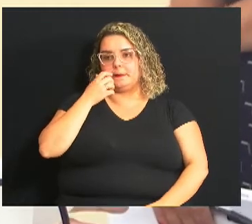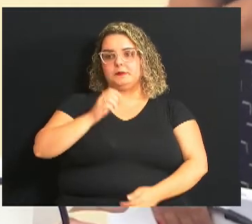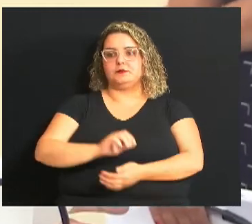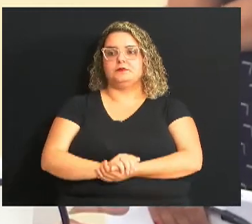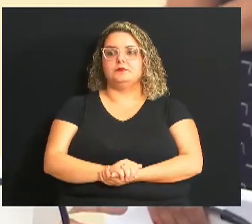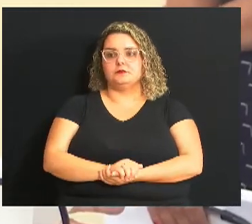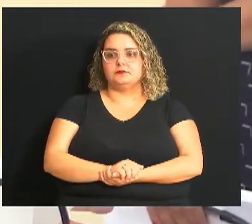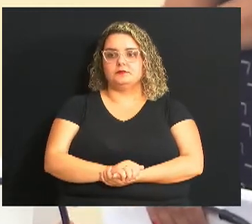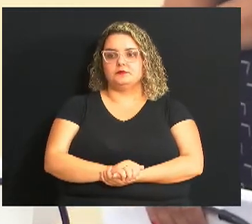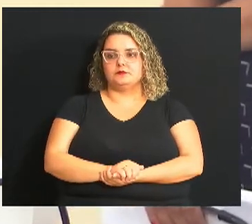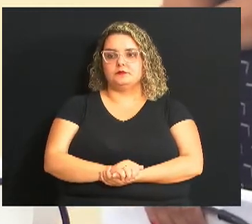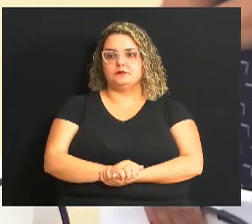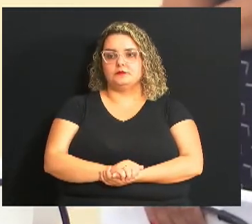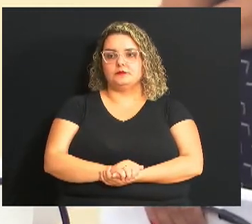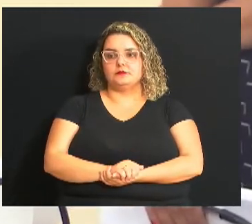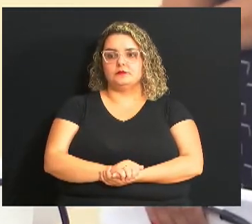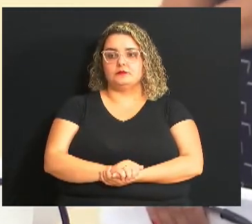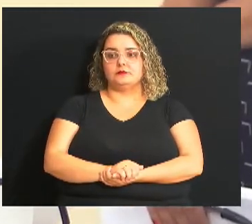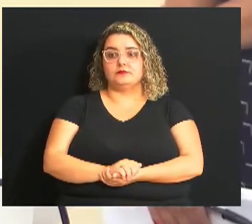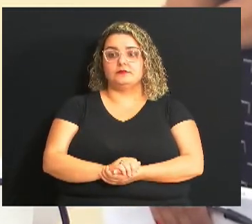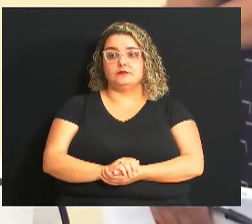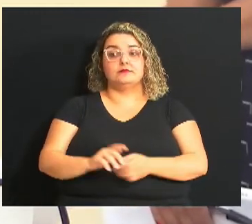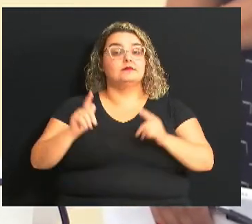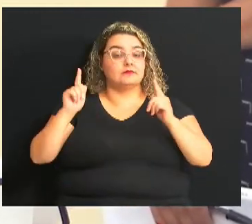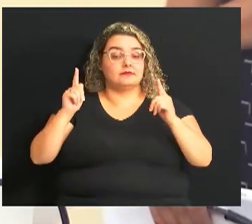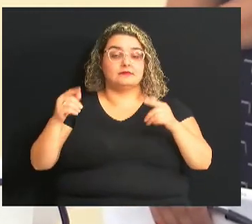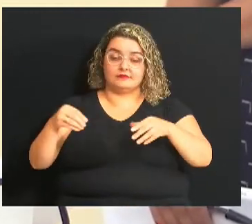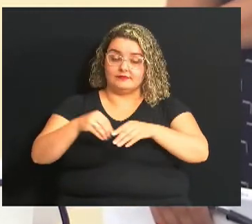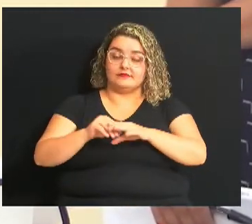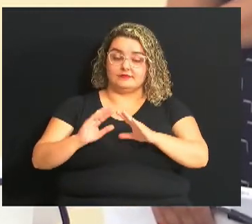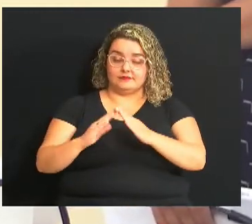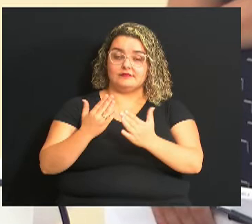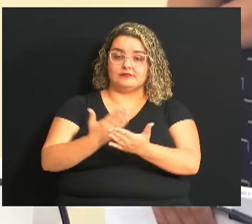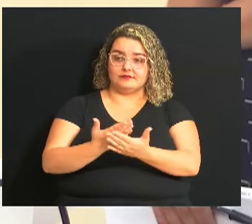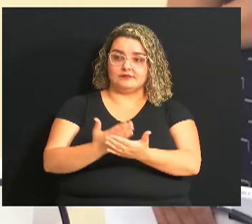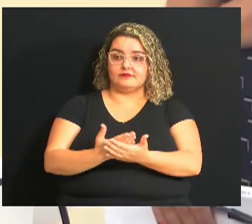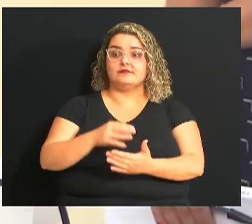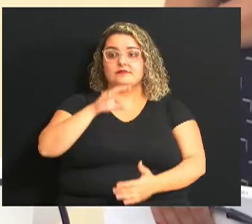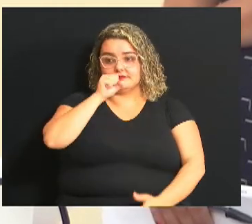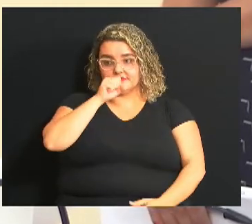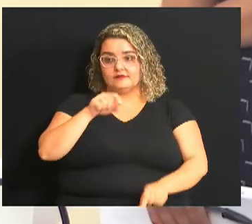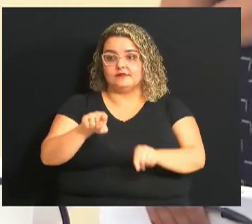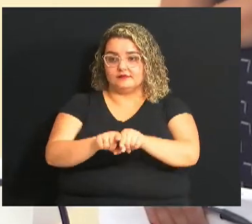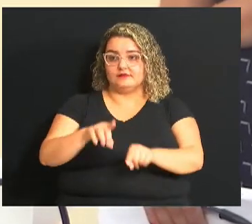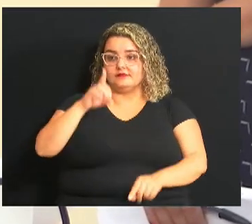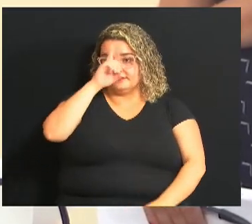para se divertirem dentro das escolas no sábado e no domingo.